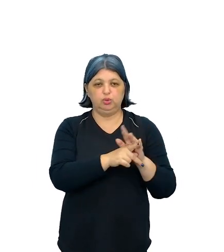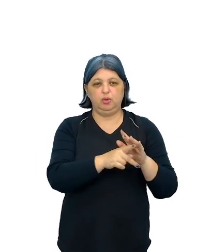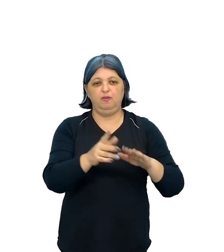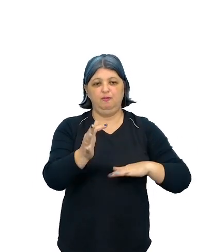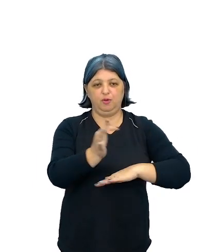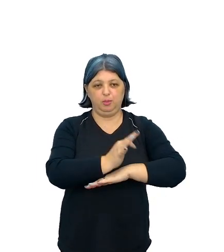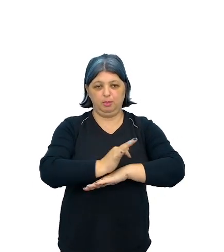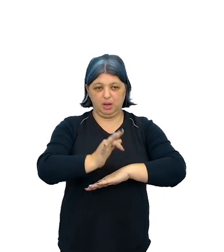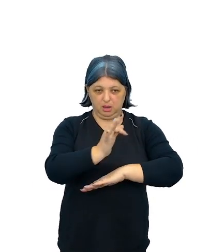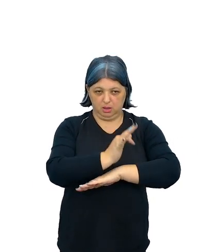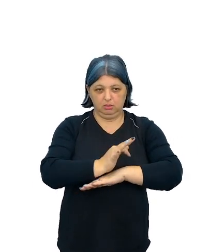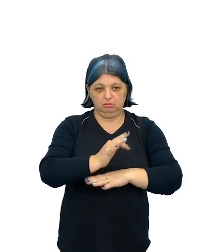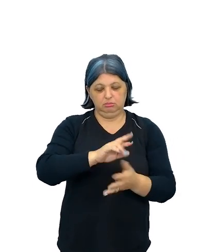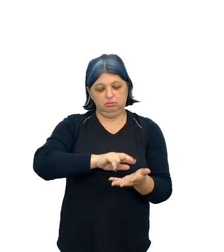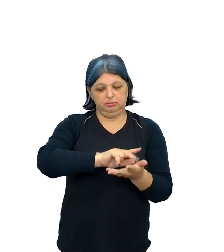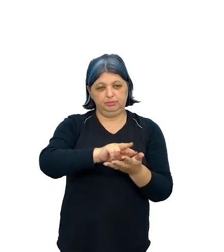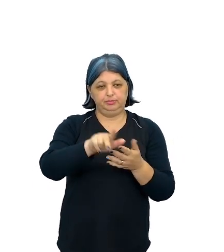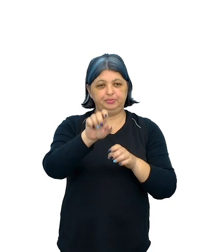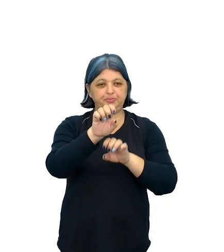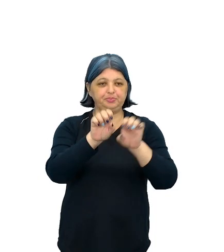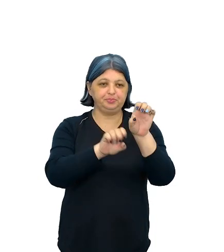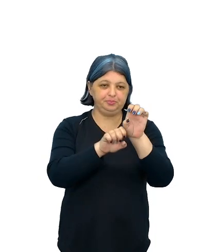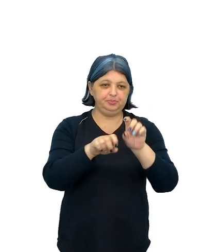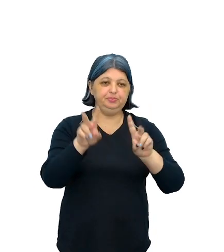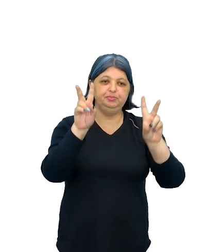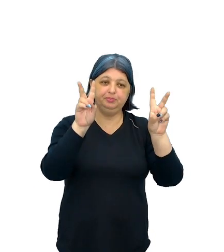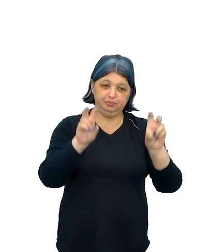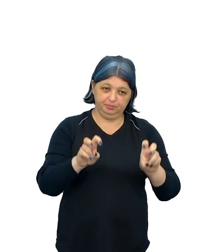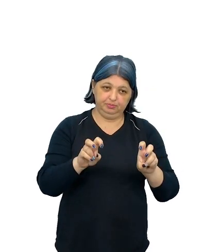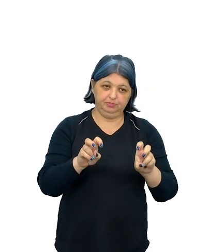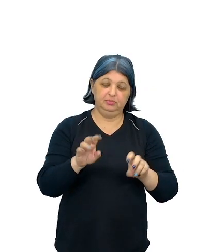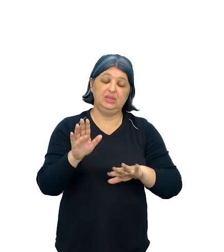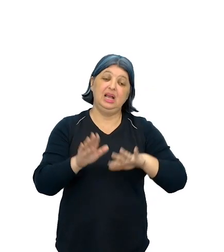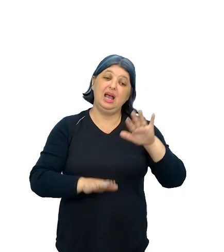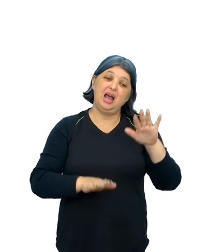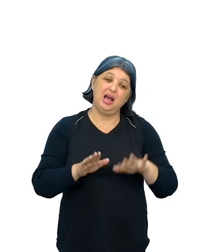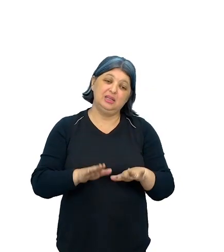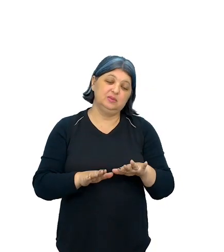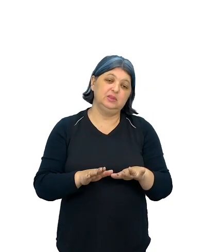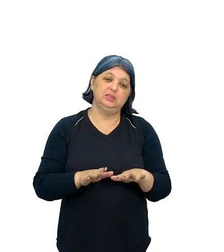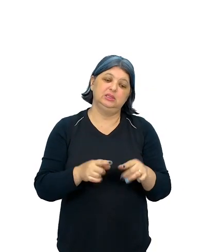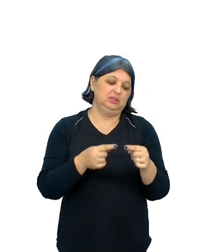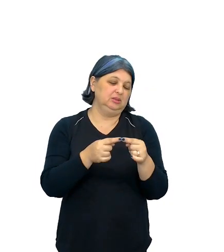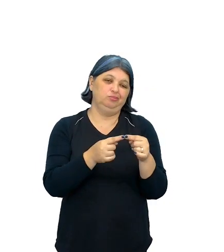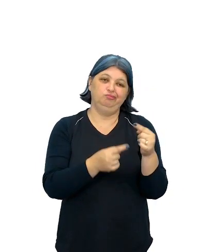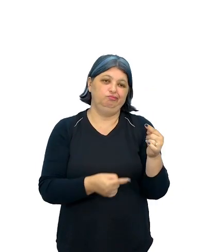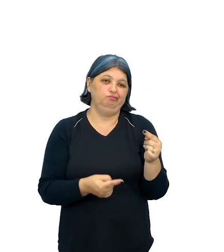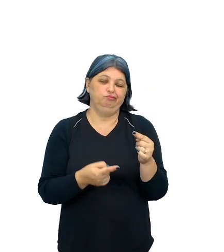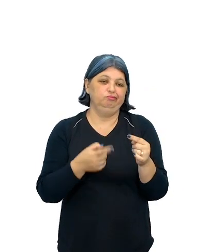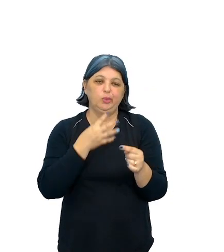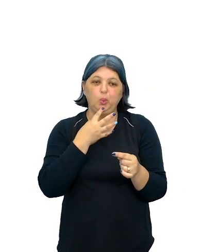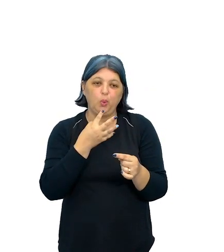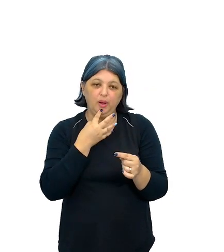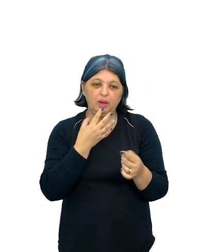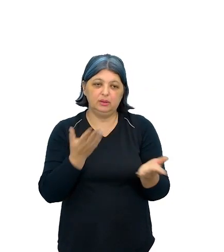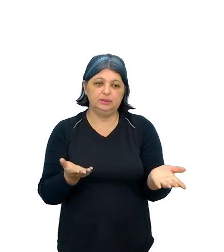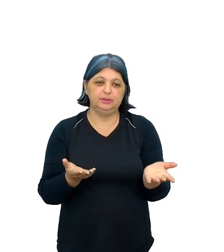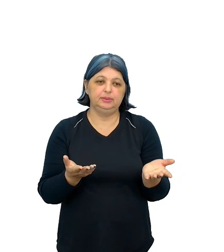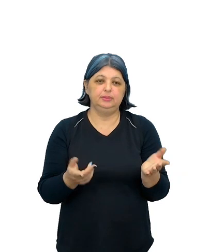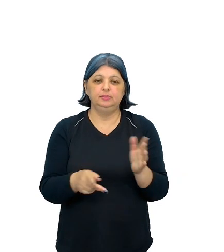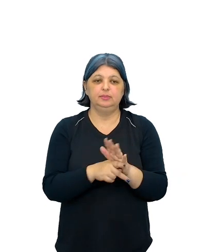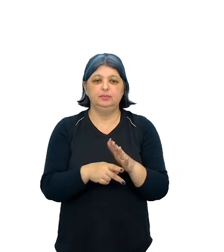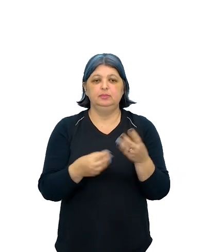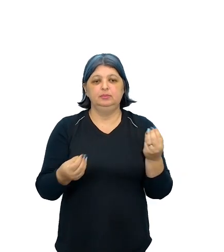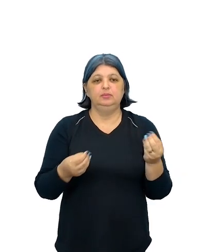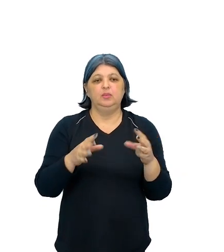diversas estruturas. Os temas são, às vezes, não tão familiares, mas é possível também buscar temas